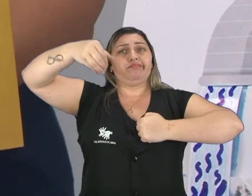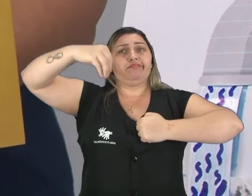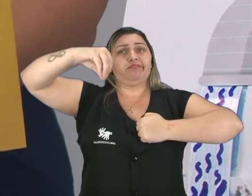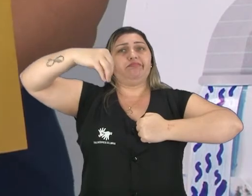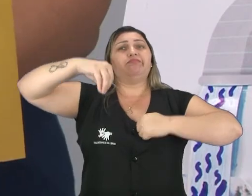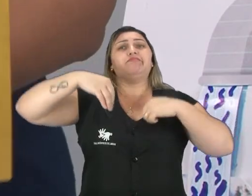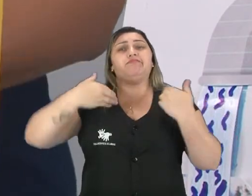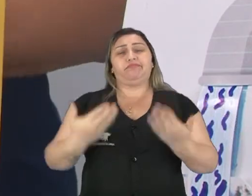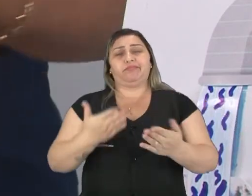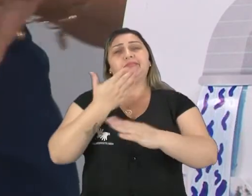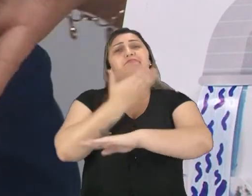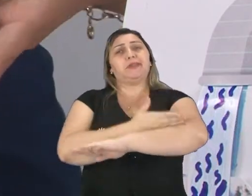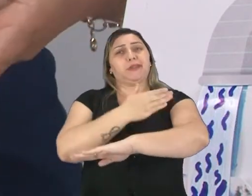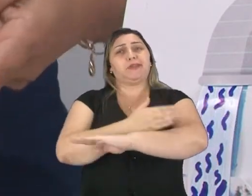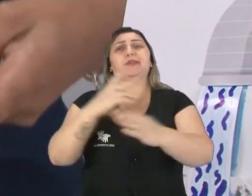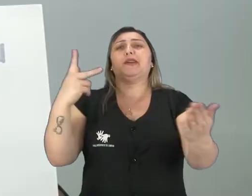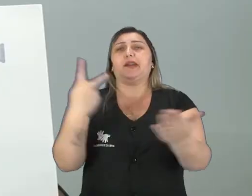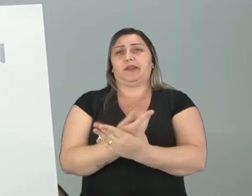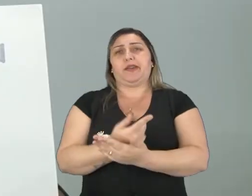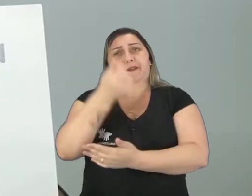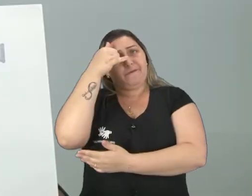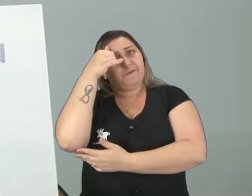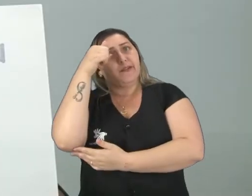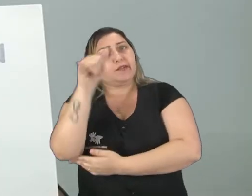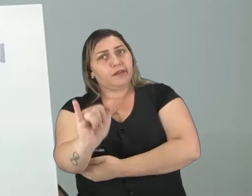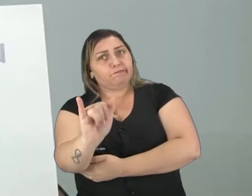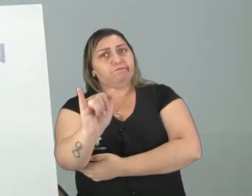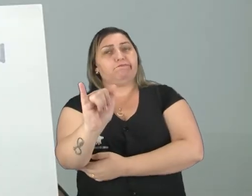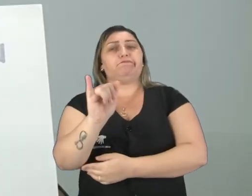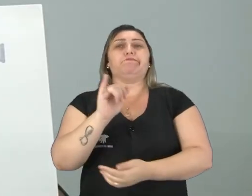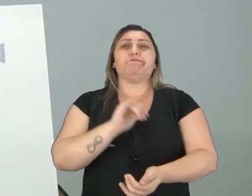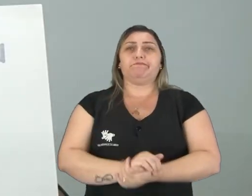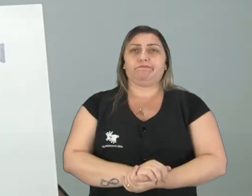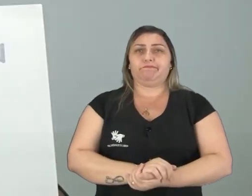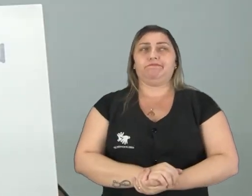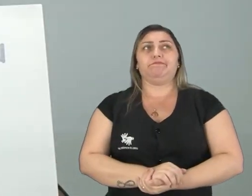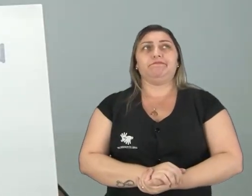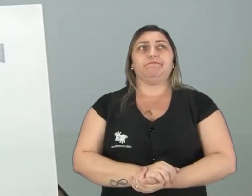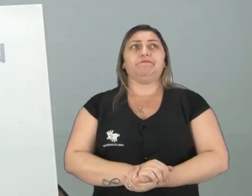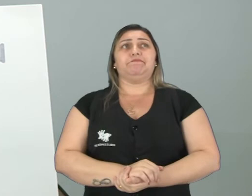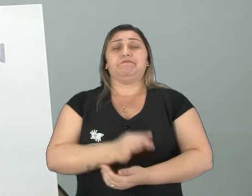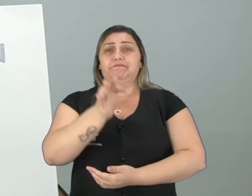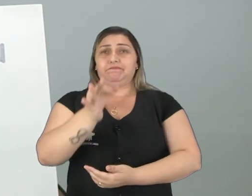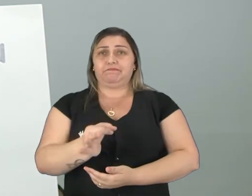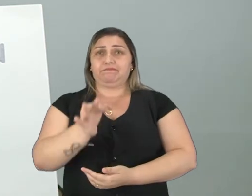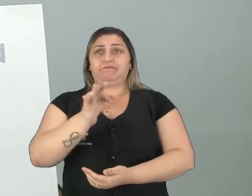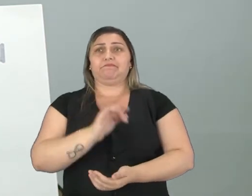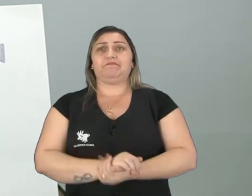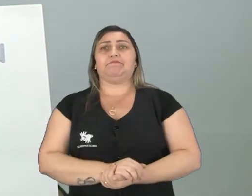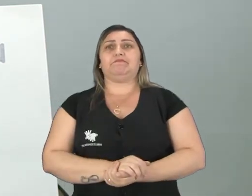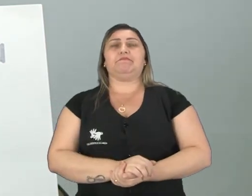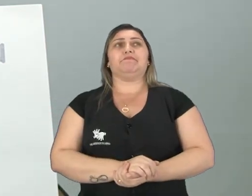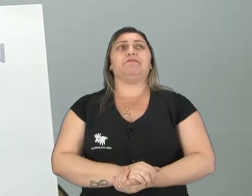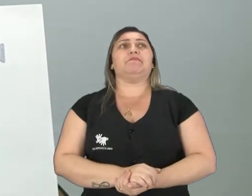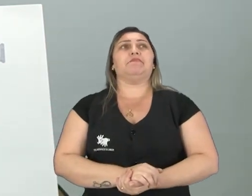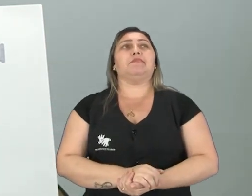ligado, né? Isso é uma prática que nós não devemos fazer, certinho?